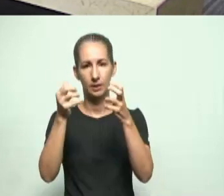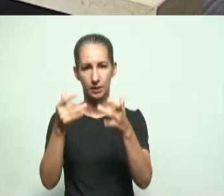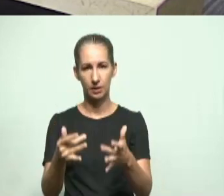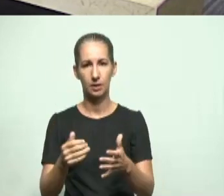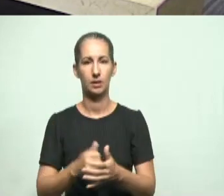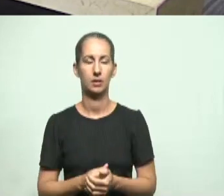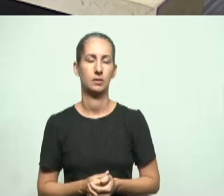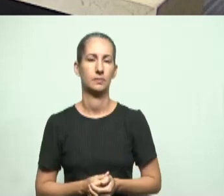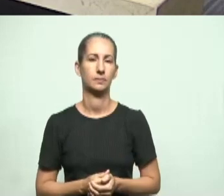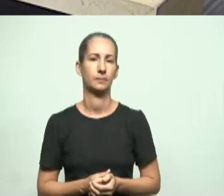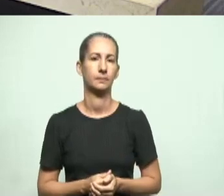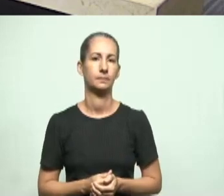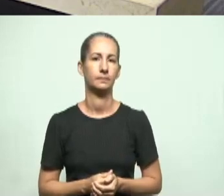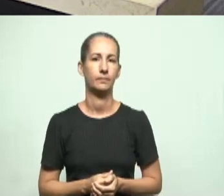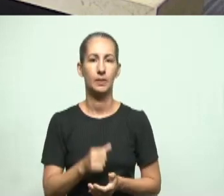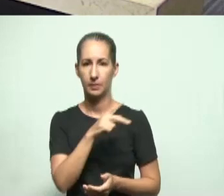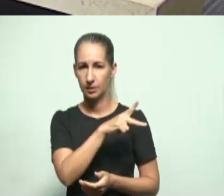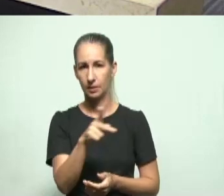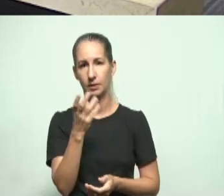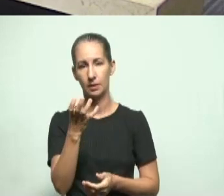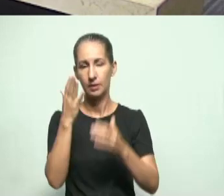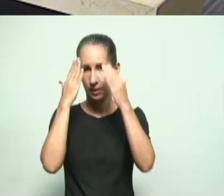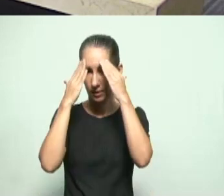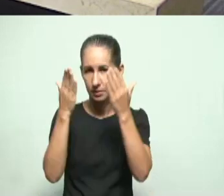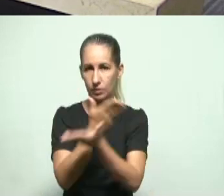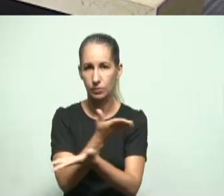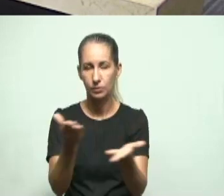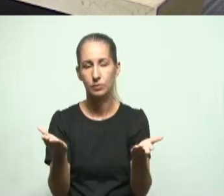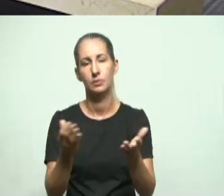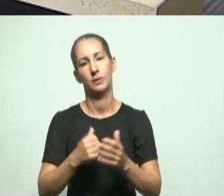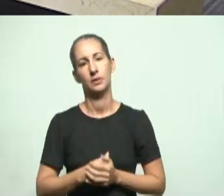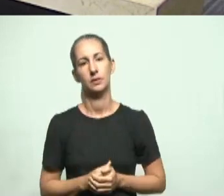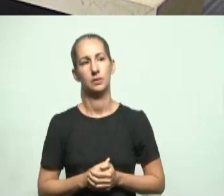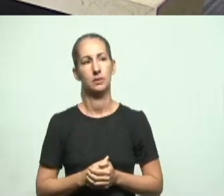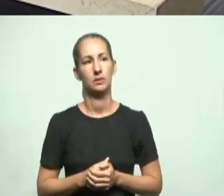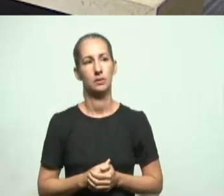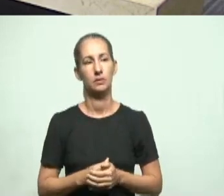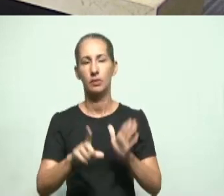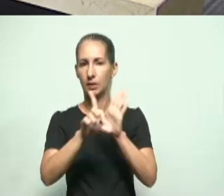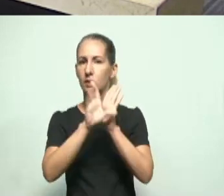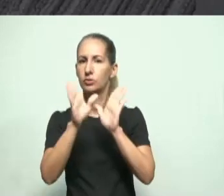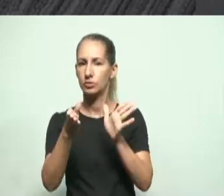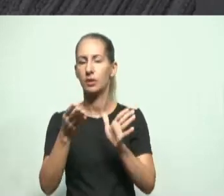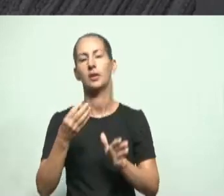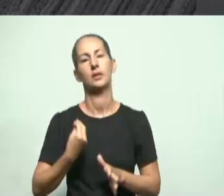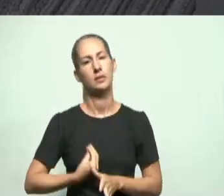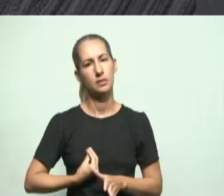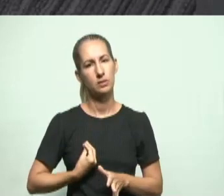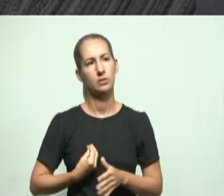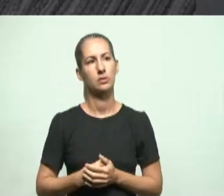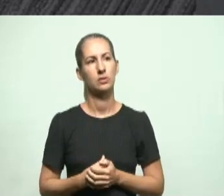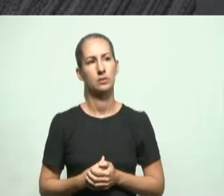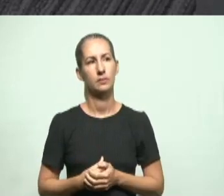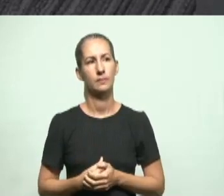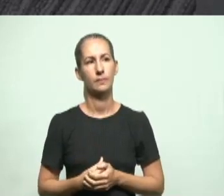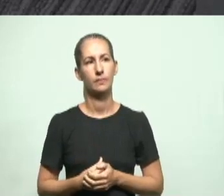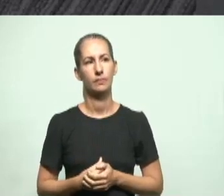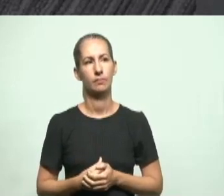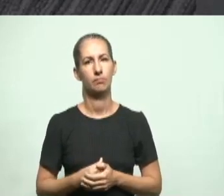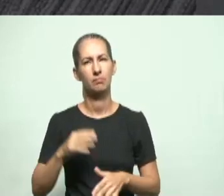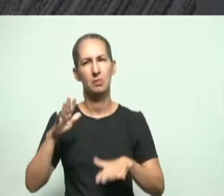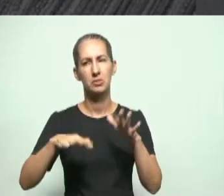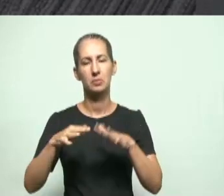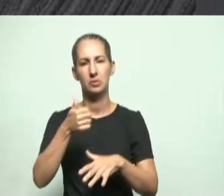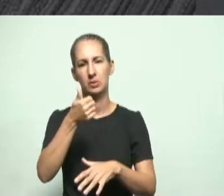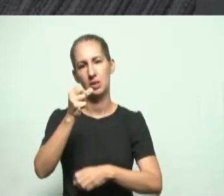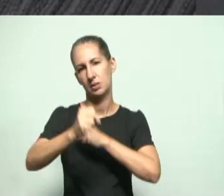declarar o autor. Senhor presidente, quero aqui agradecer a todos os meus pares. É uma lei que já existe há mais ou menos aí